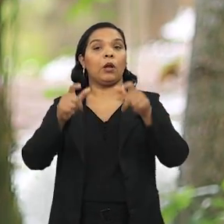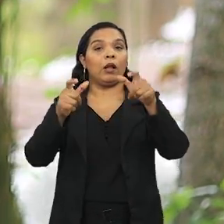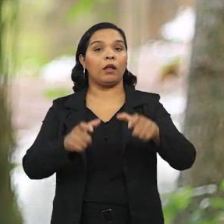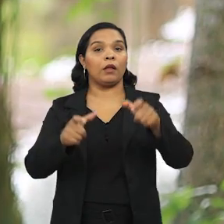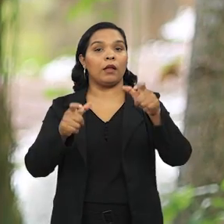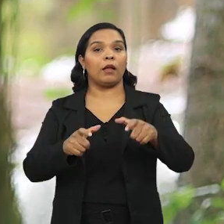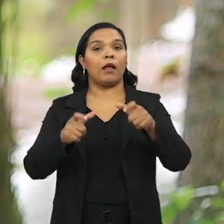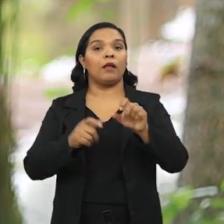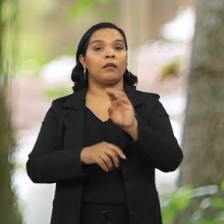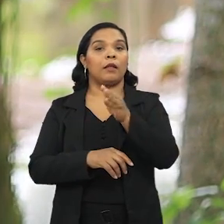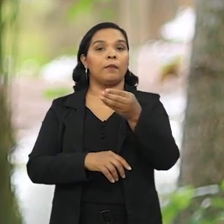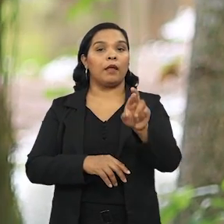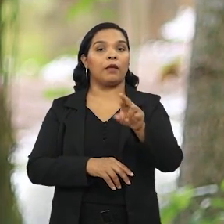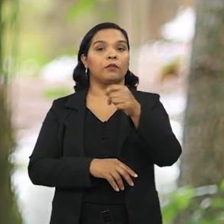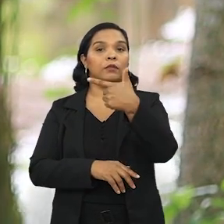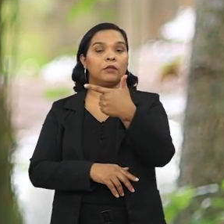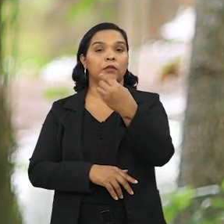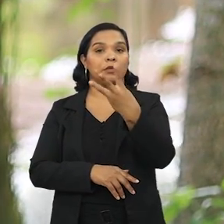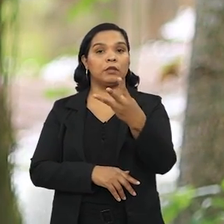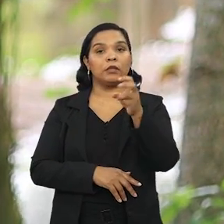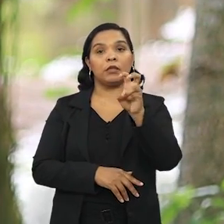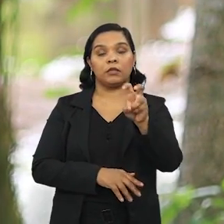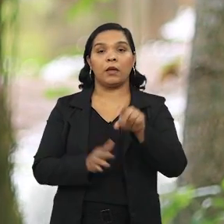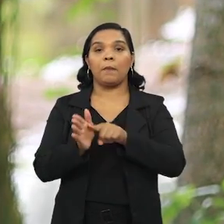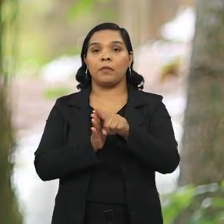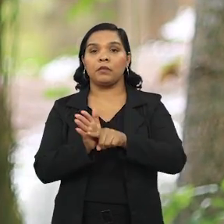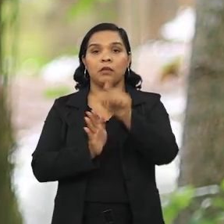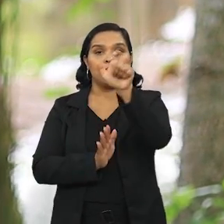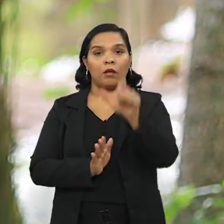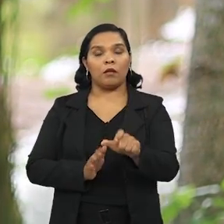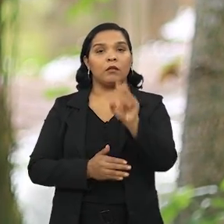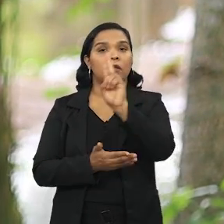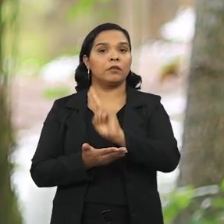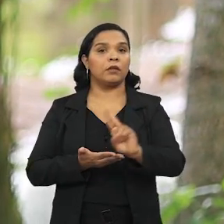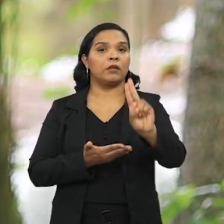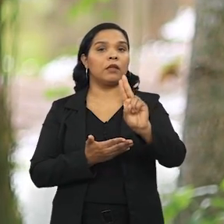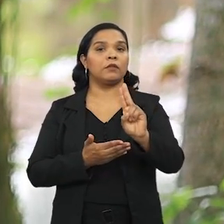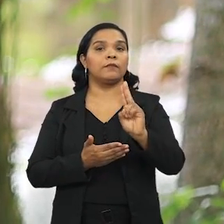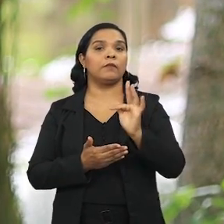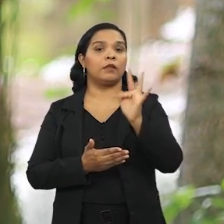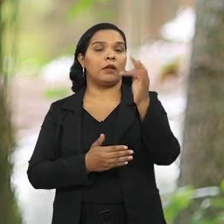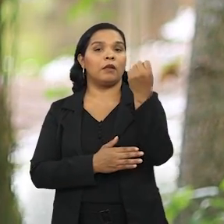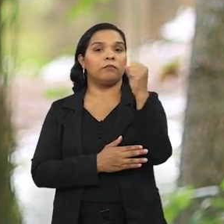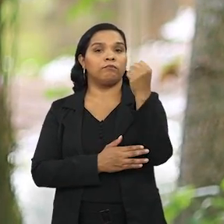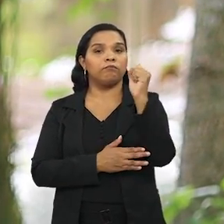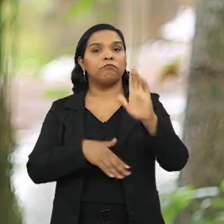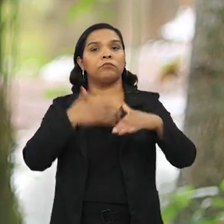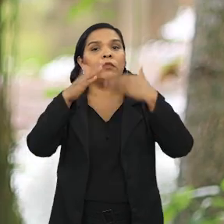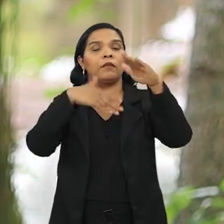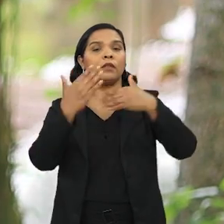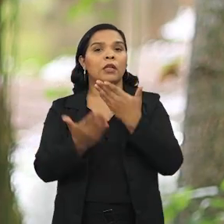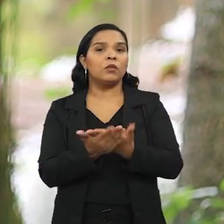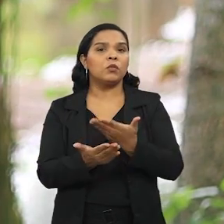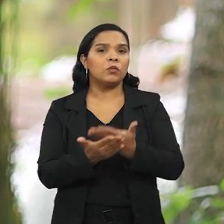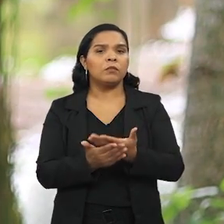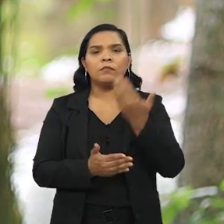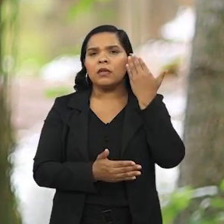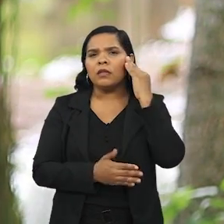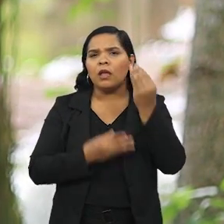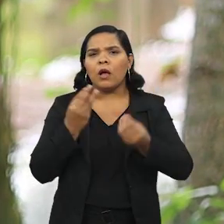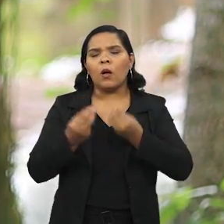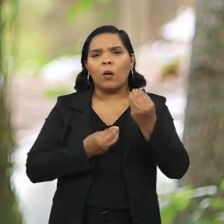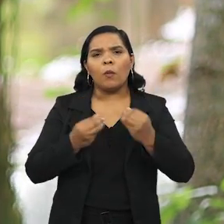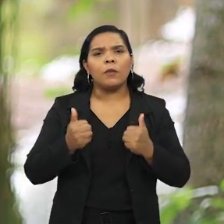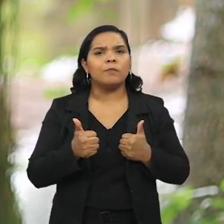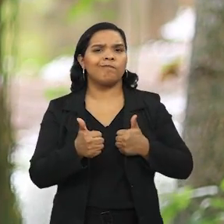da BR-235. Pesquisadores da Universidade Federal de Sergipe estão desenvolvendo o estudo para entender como essa